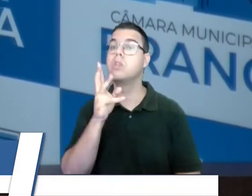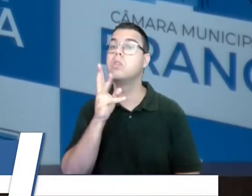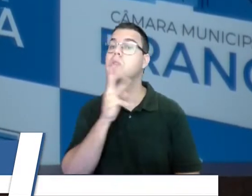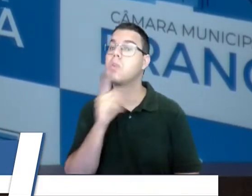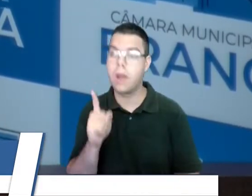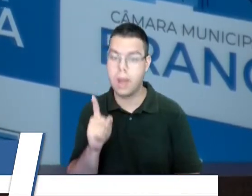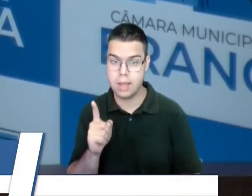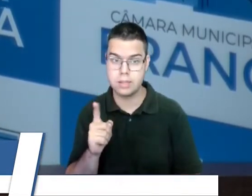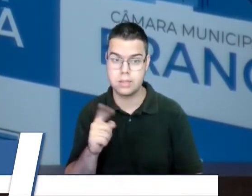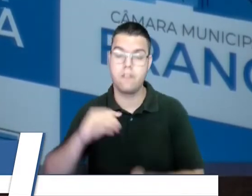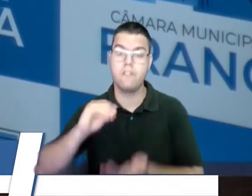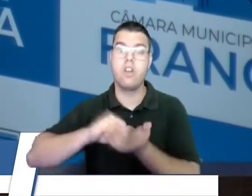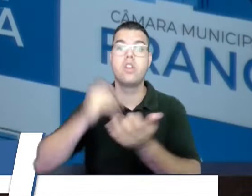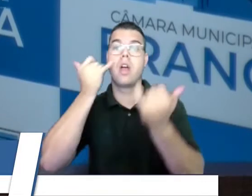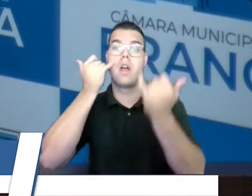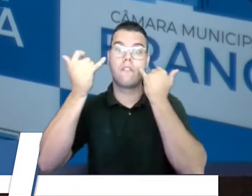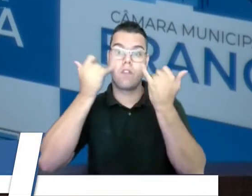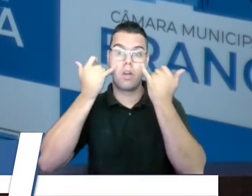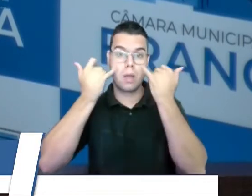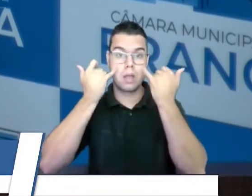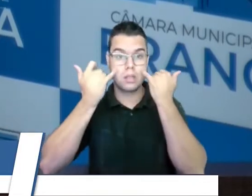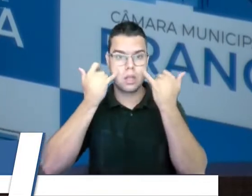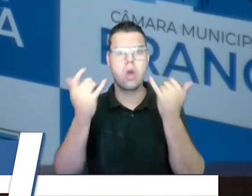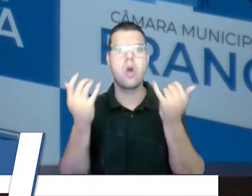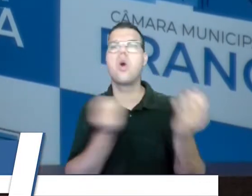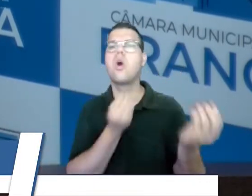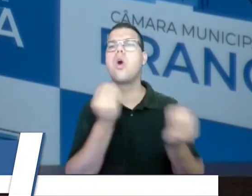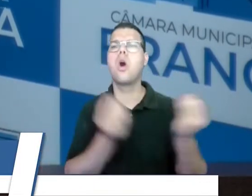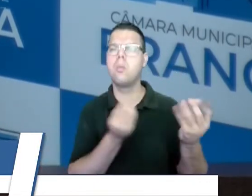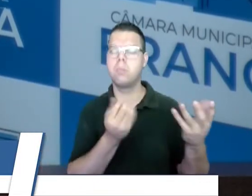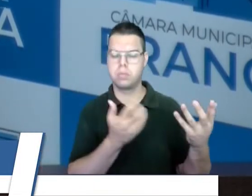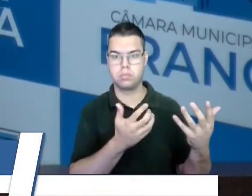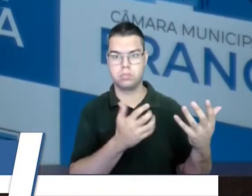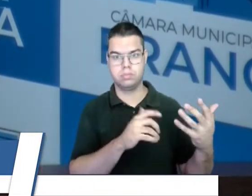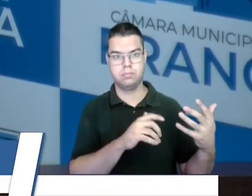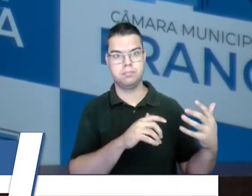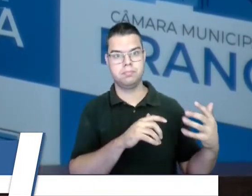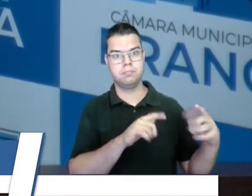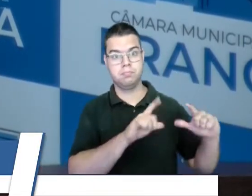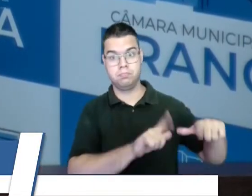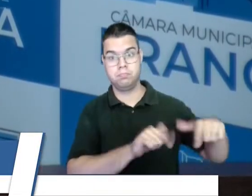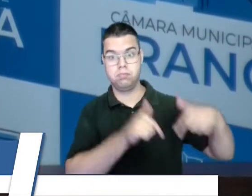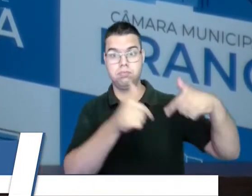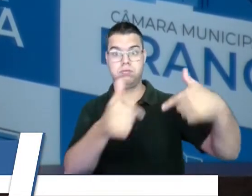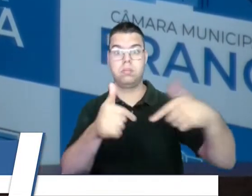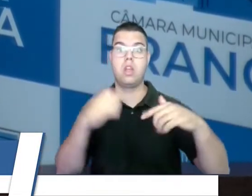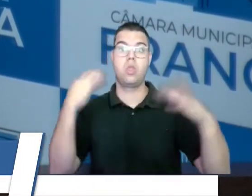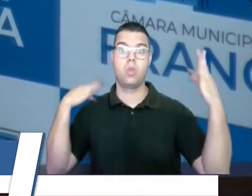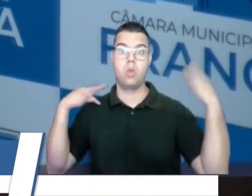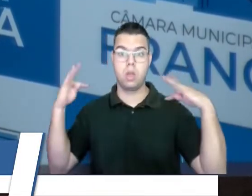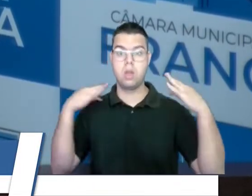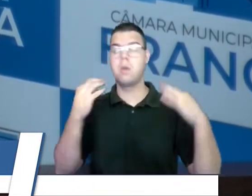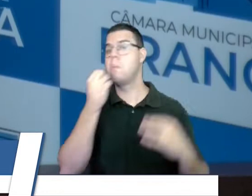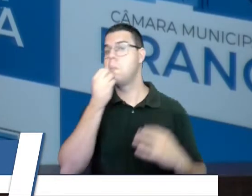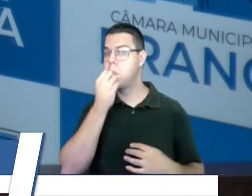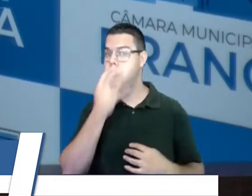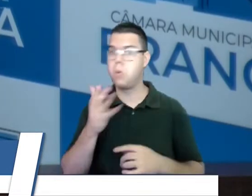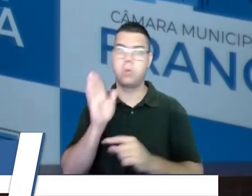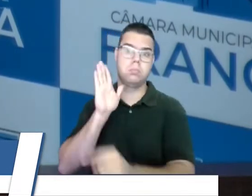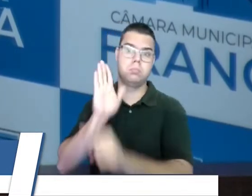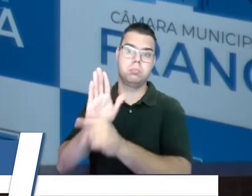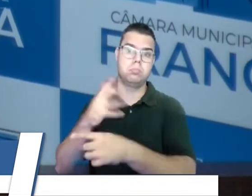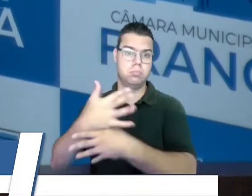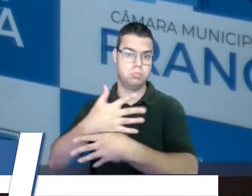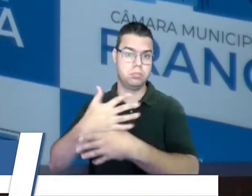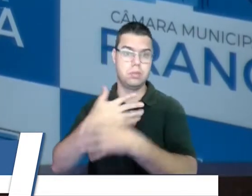de informação sobre como a atividade pode ser benéfica para a cidade. Historicamente, o turismo ele é